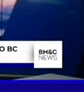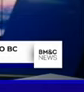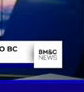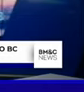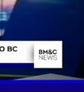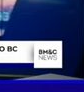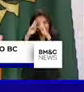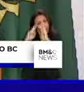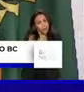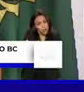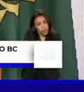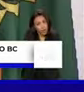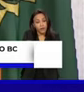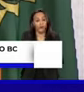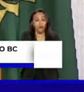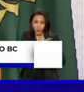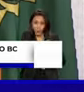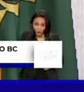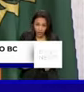Lula.